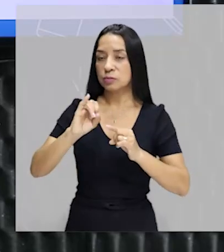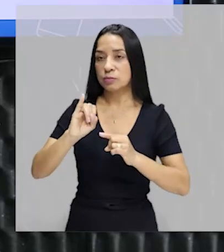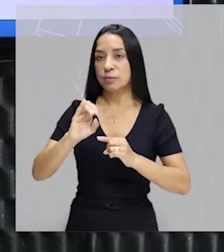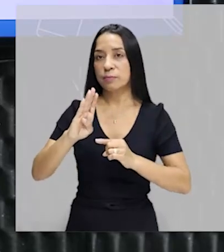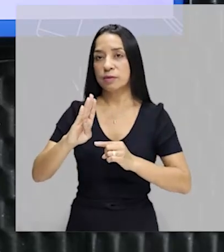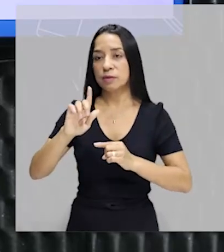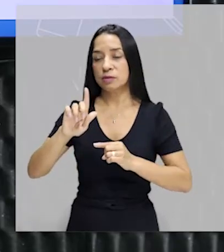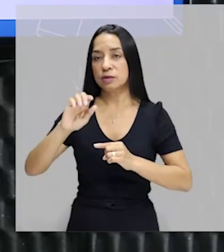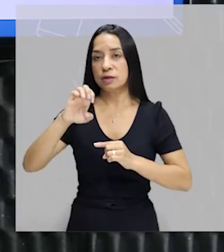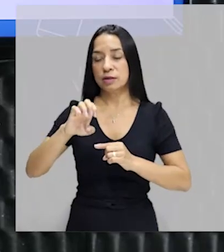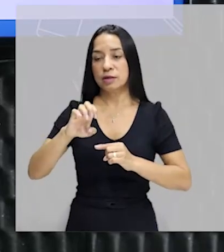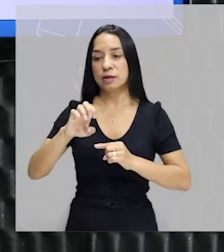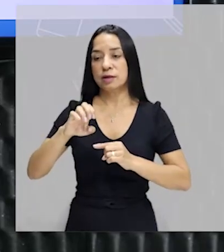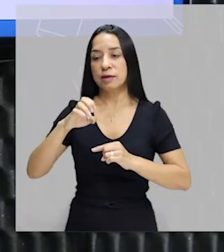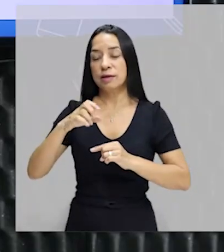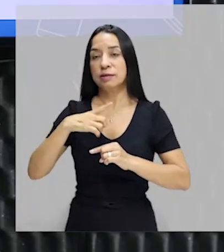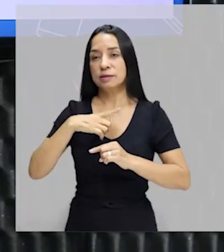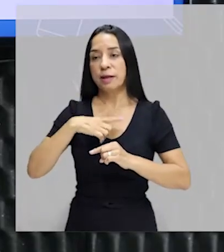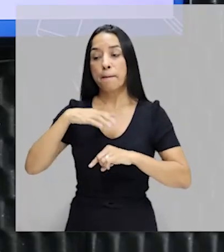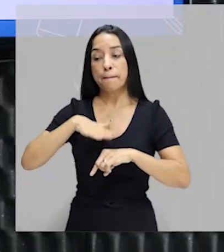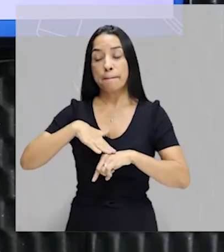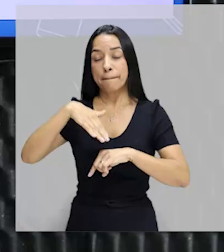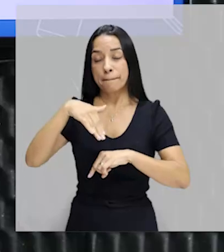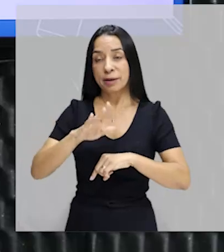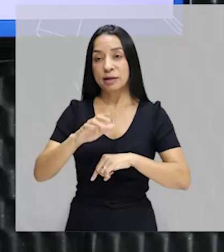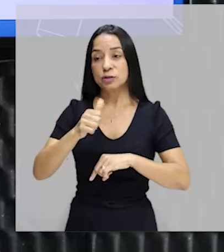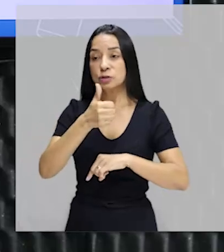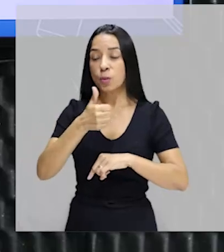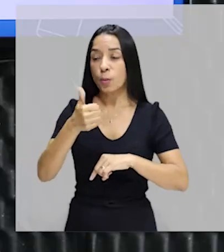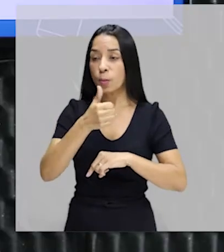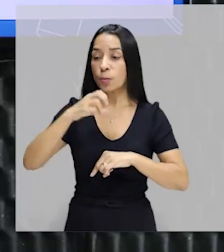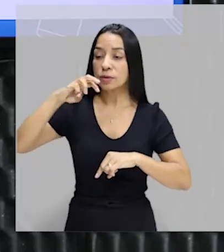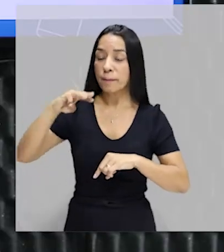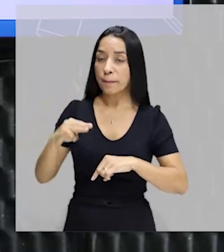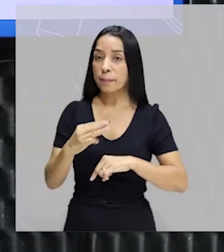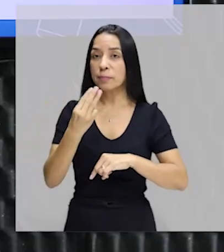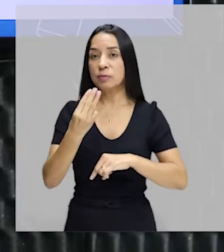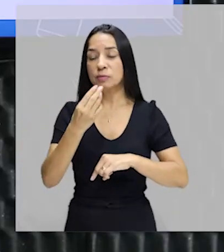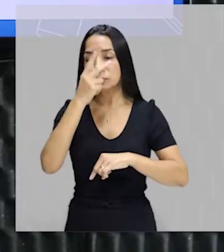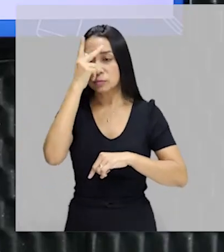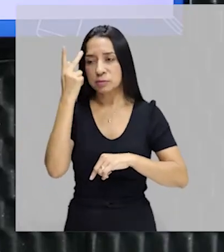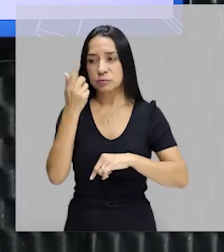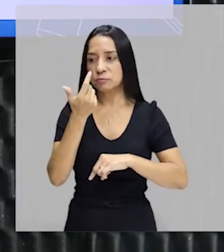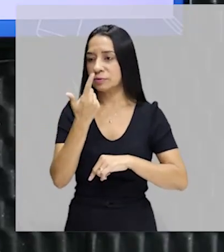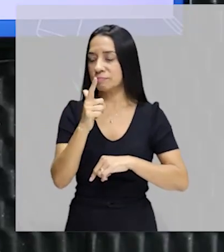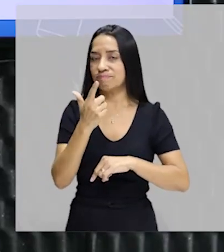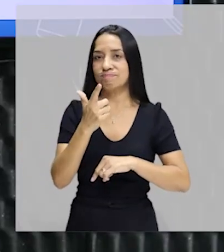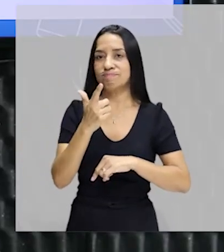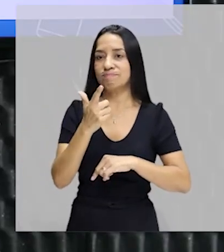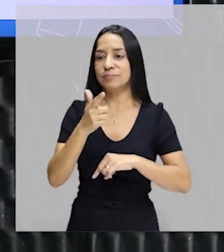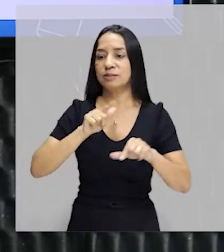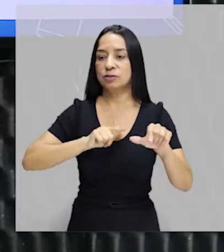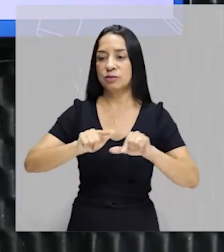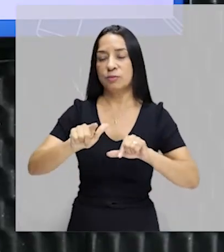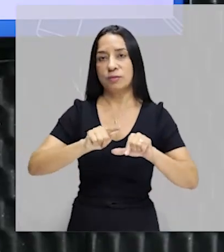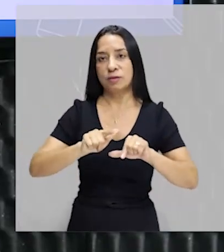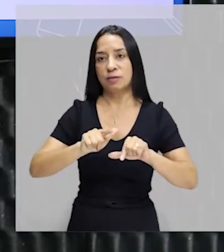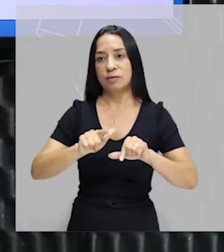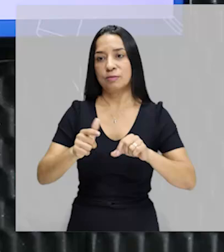nós temos mais de 11 milhões de desempregados no Brasil. Segundo as